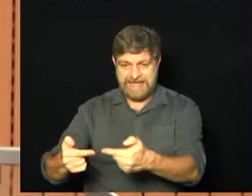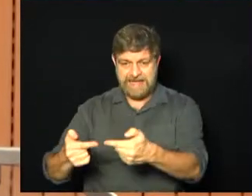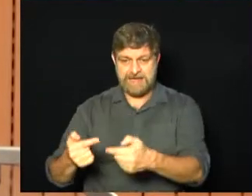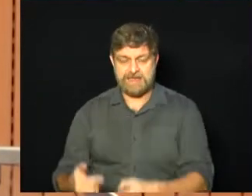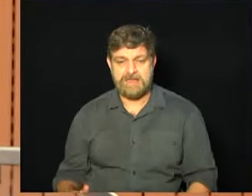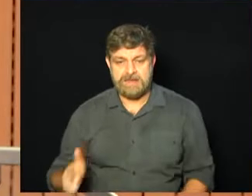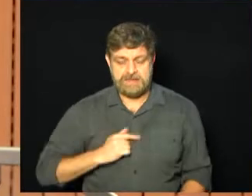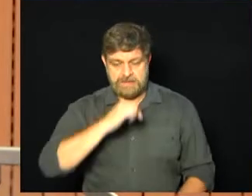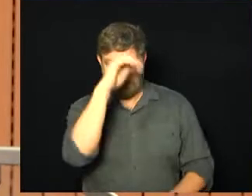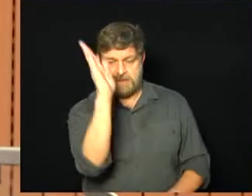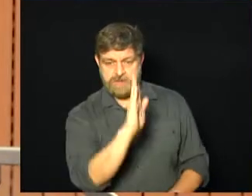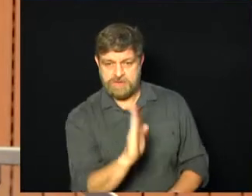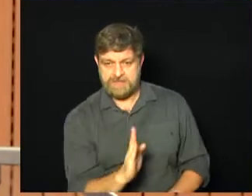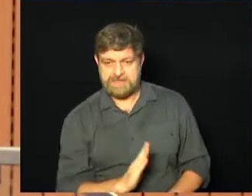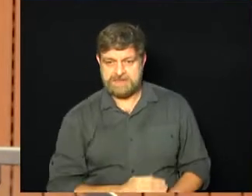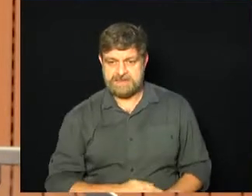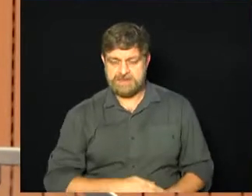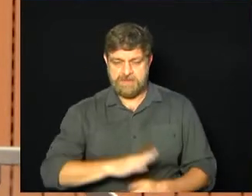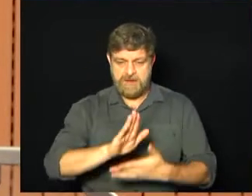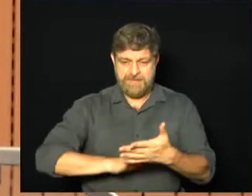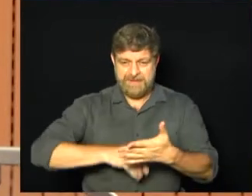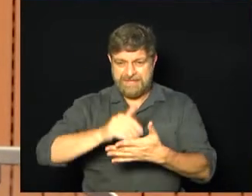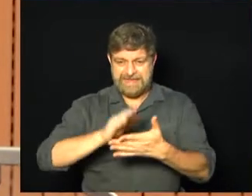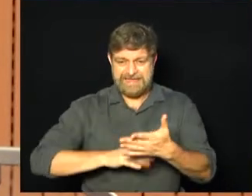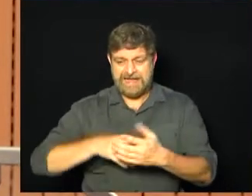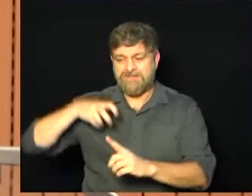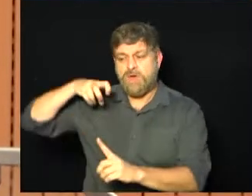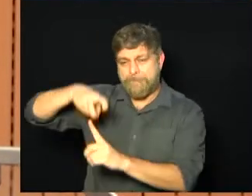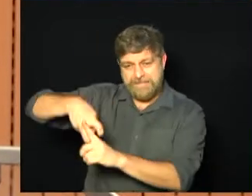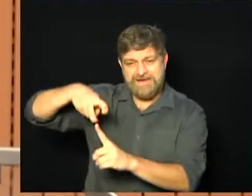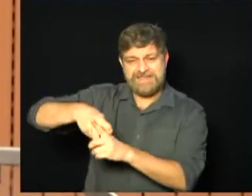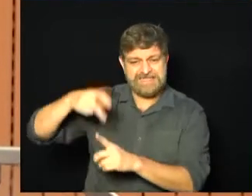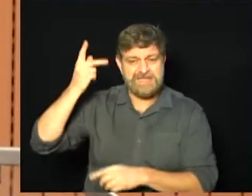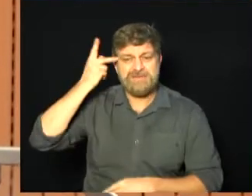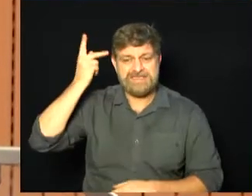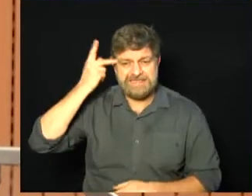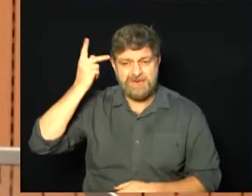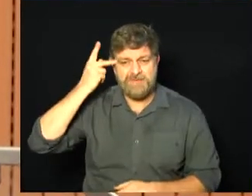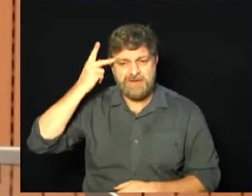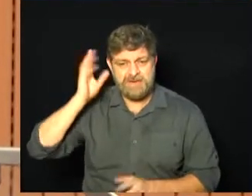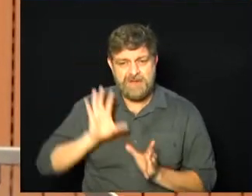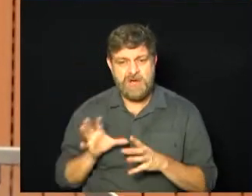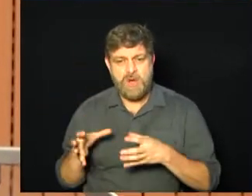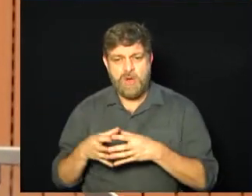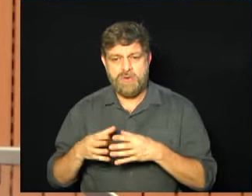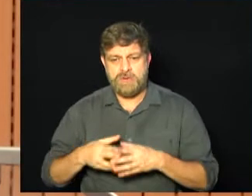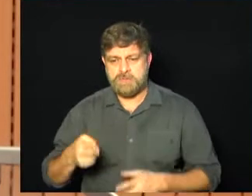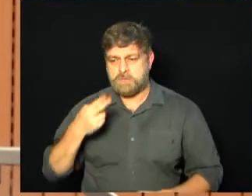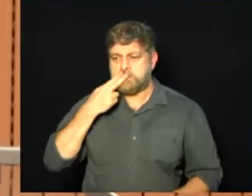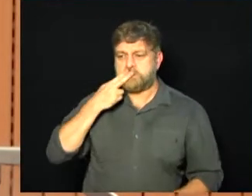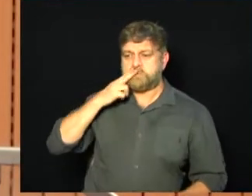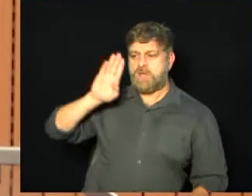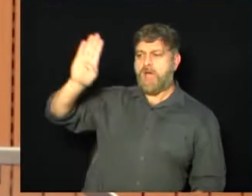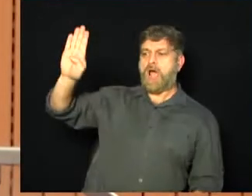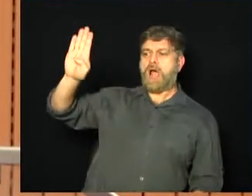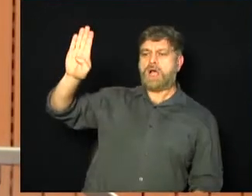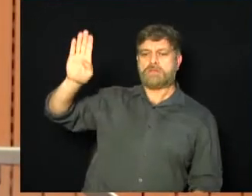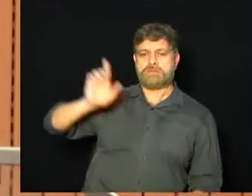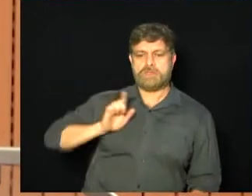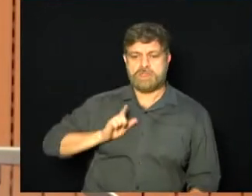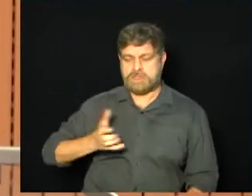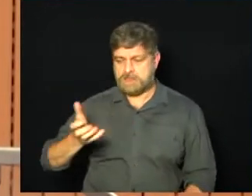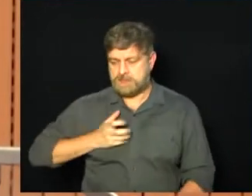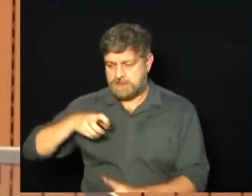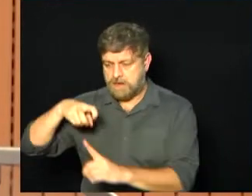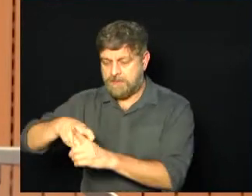ao Brasil e, por pintar diferente, foi perseguido em São Paulo por grupos nazistas da época que tentaram persegui-lo por